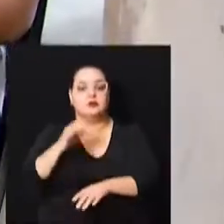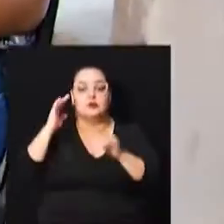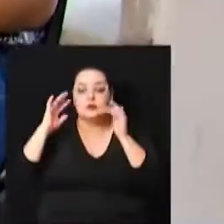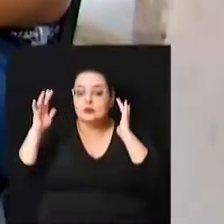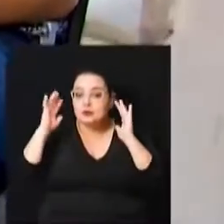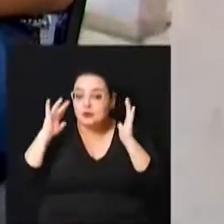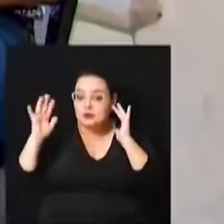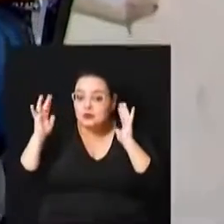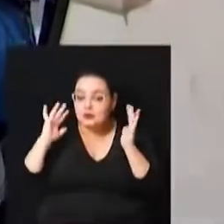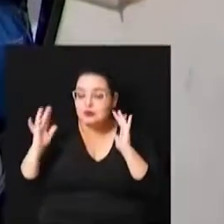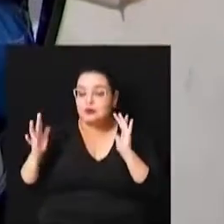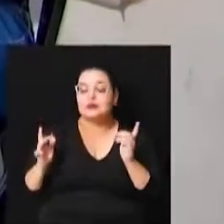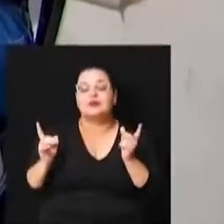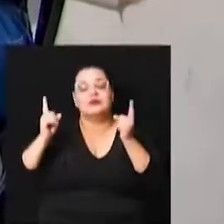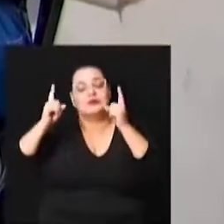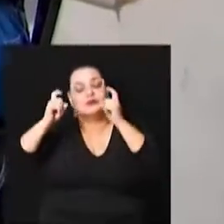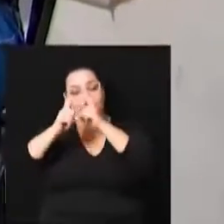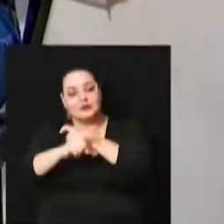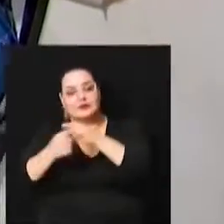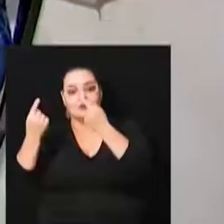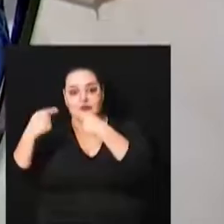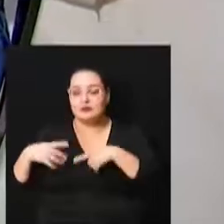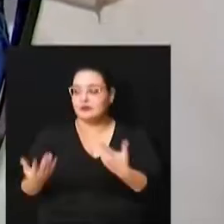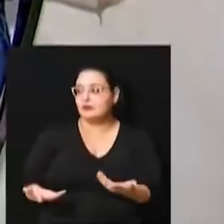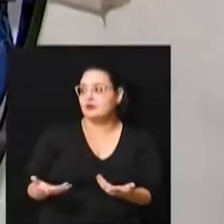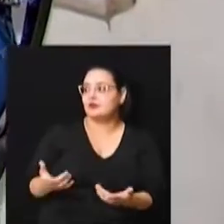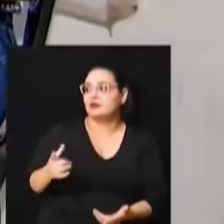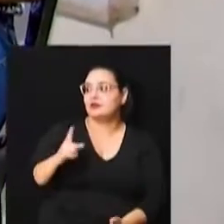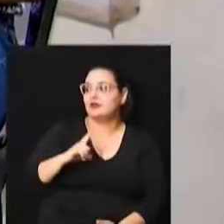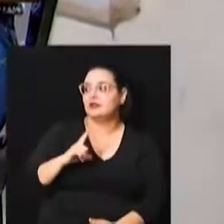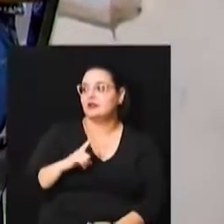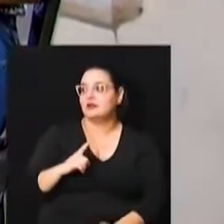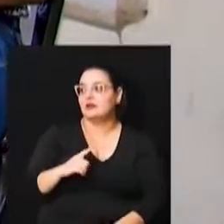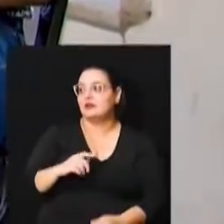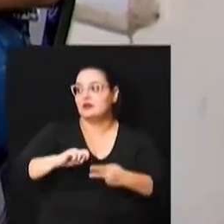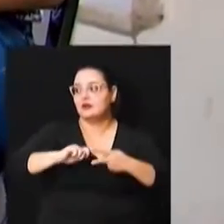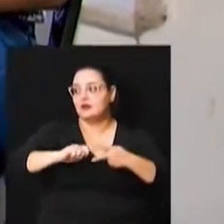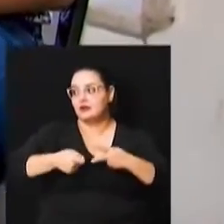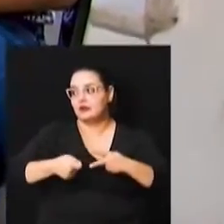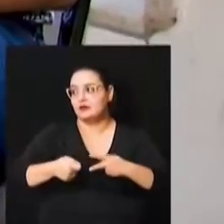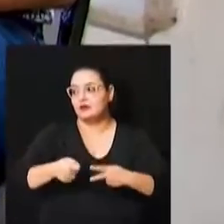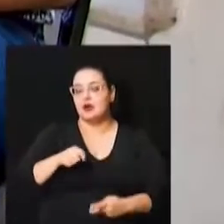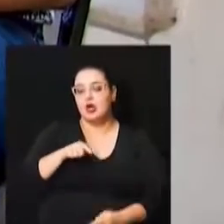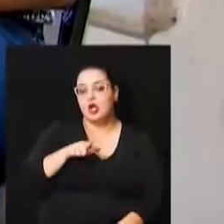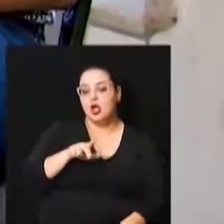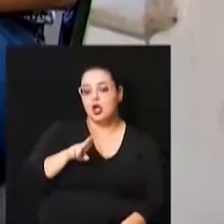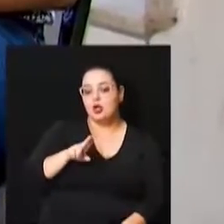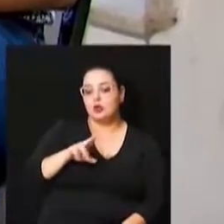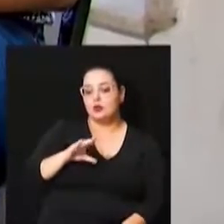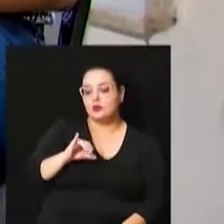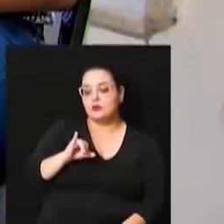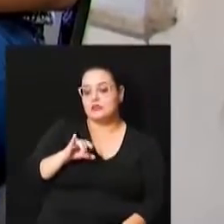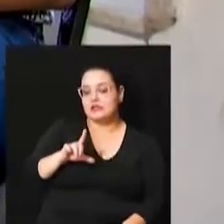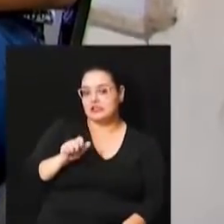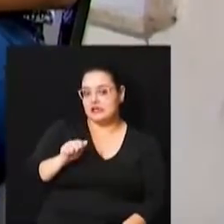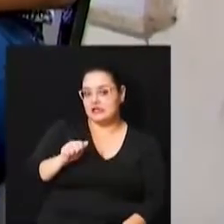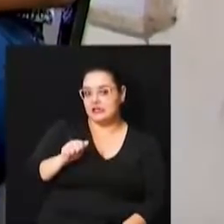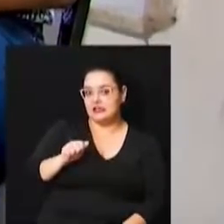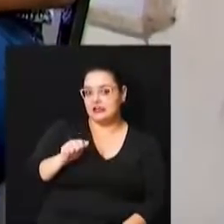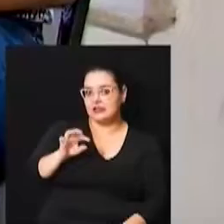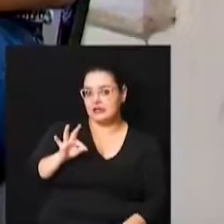esse sonho, não é? Esse grande desafio. Você tem o Pix aí fácil? Eu tenho. O Pix é Lucila, com C,